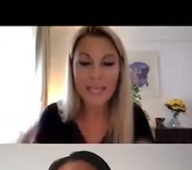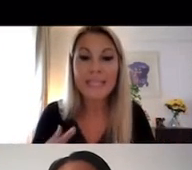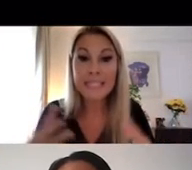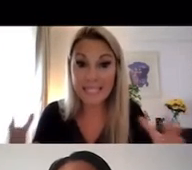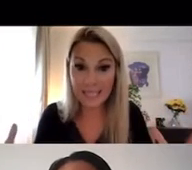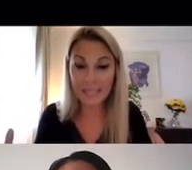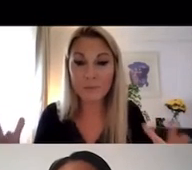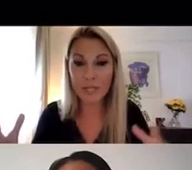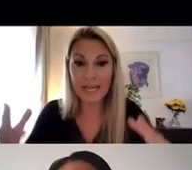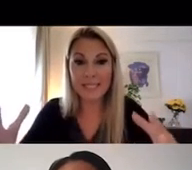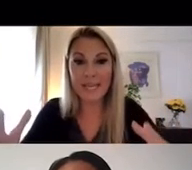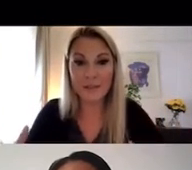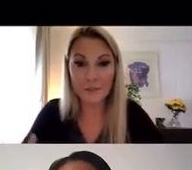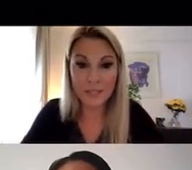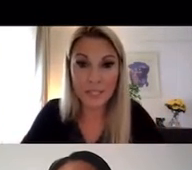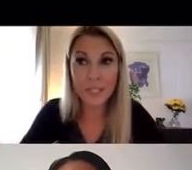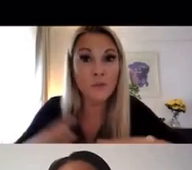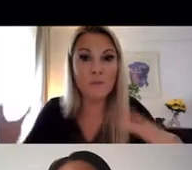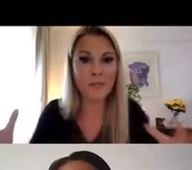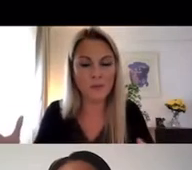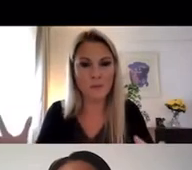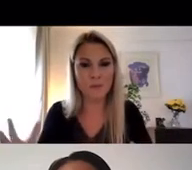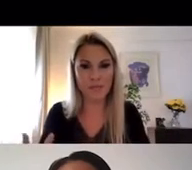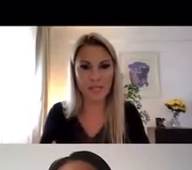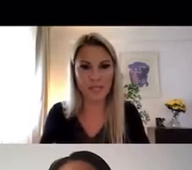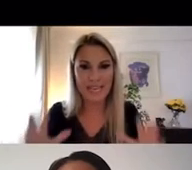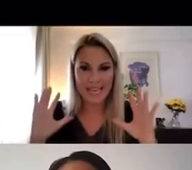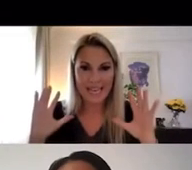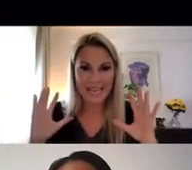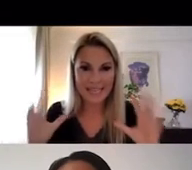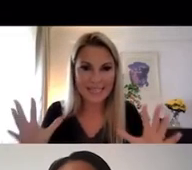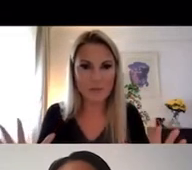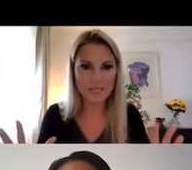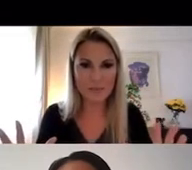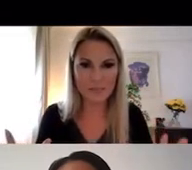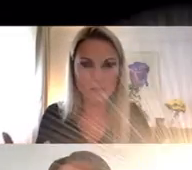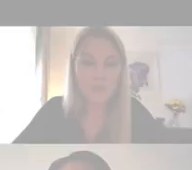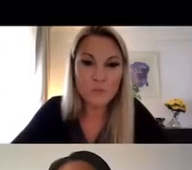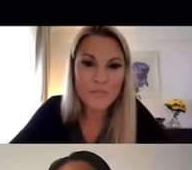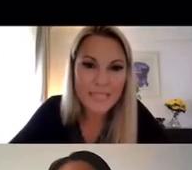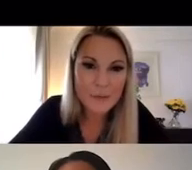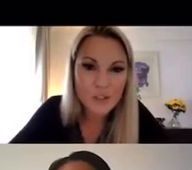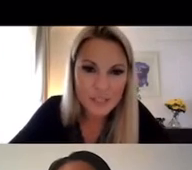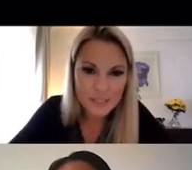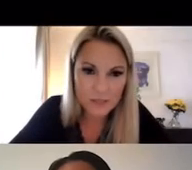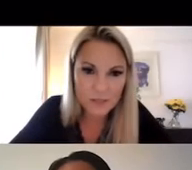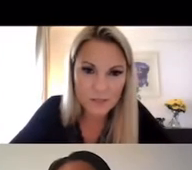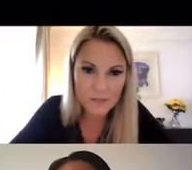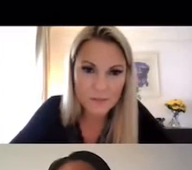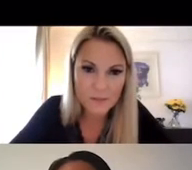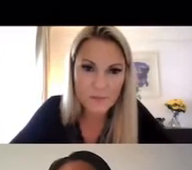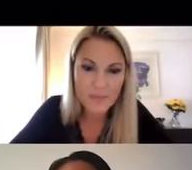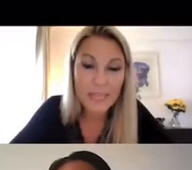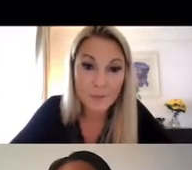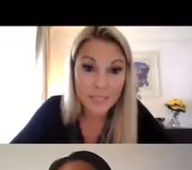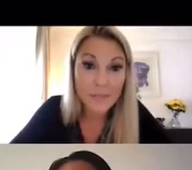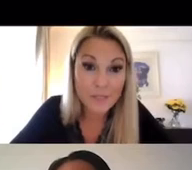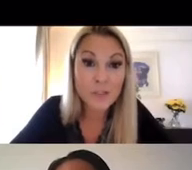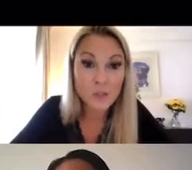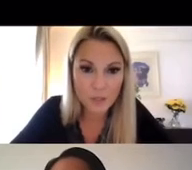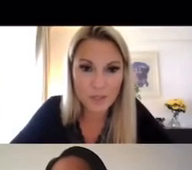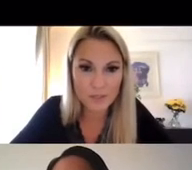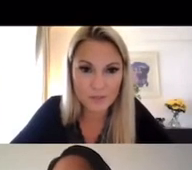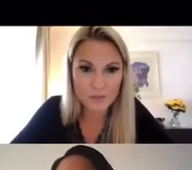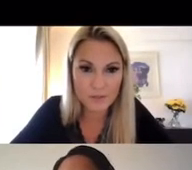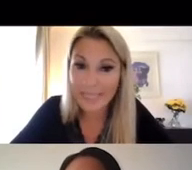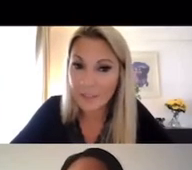ela decidir pôr a casa à venda e eu vou perder uma oportunidade. Esse é o pensamento. Nós não podemos andar nos ses. A vida é